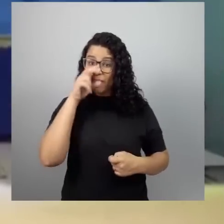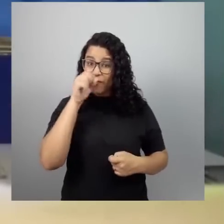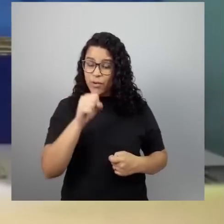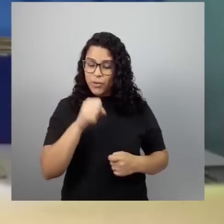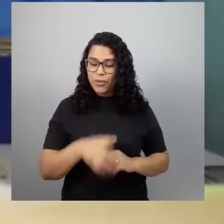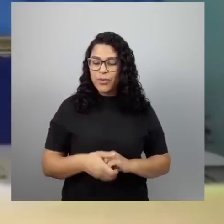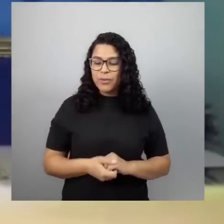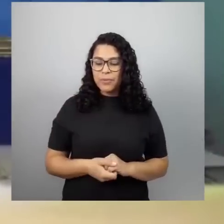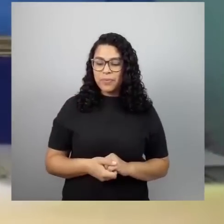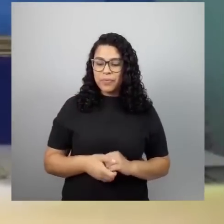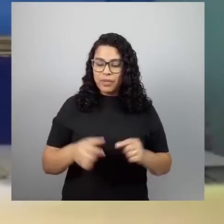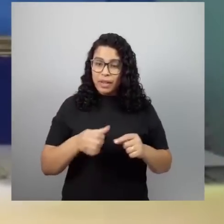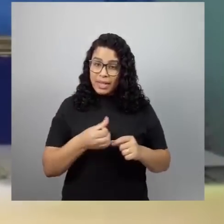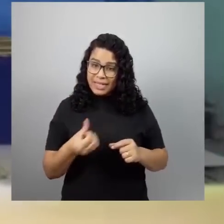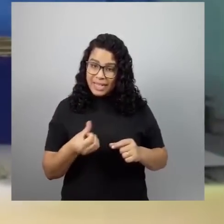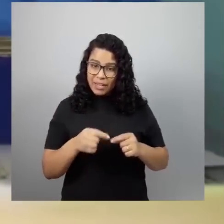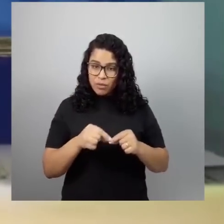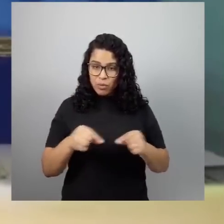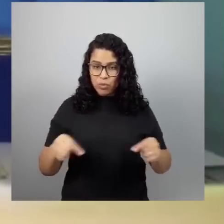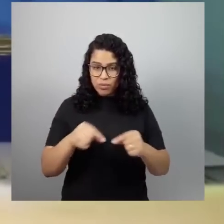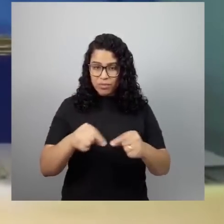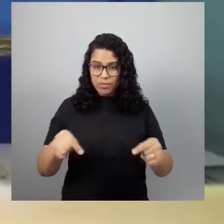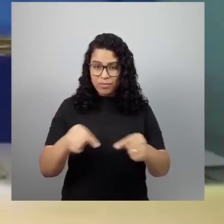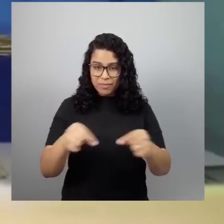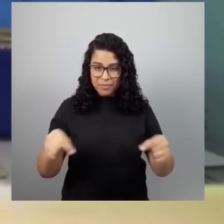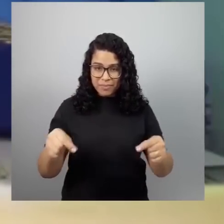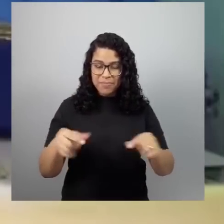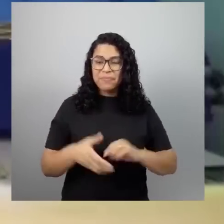que é o pequenininho, tem cinco cordas.